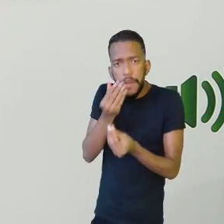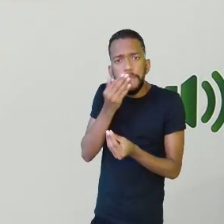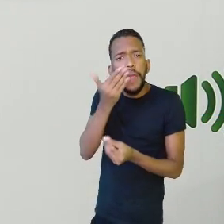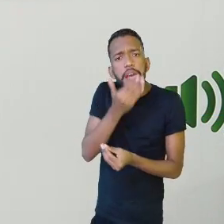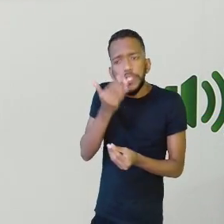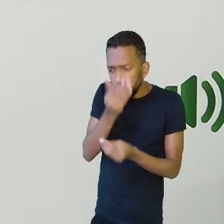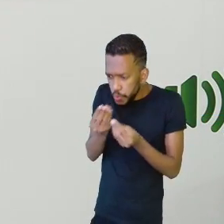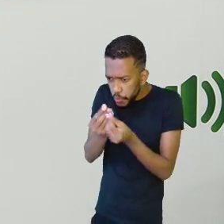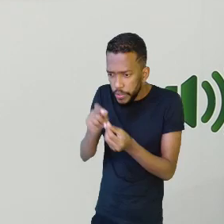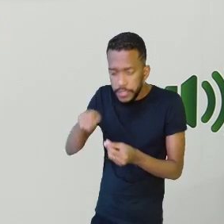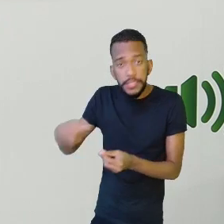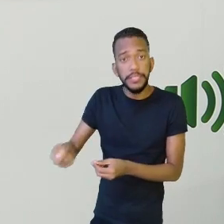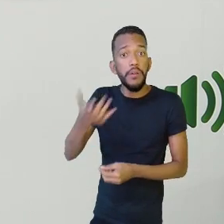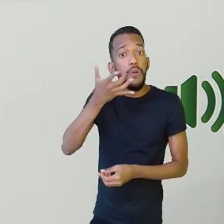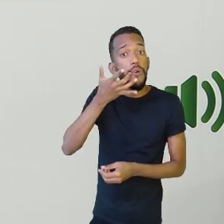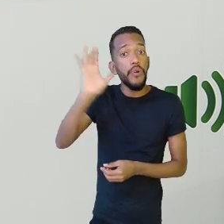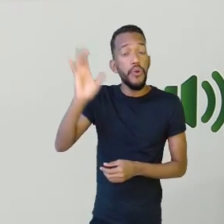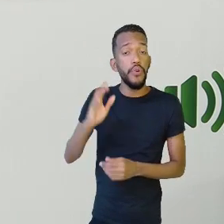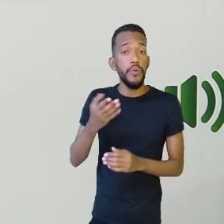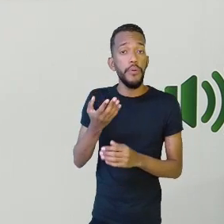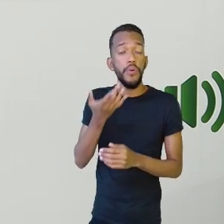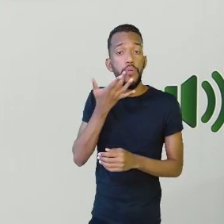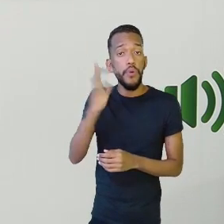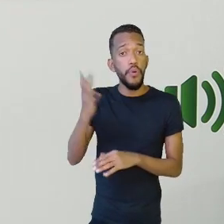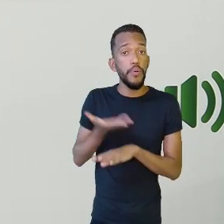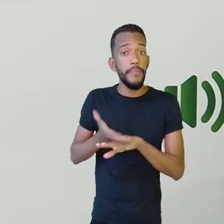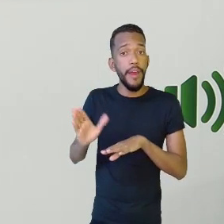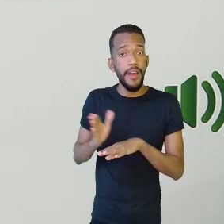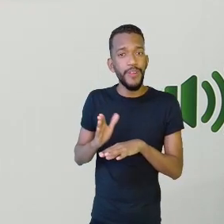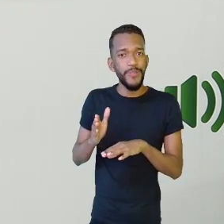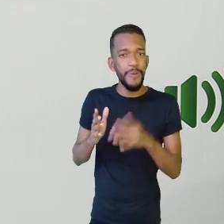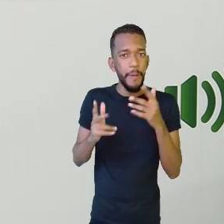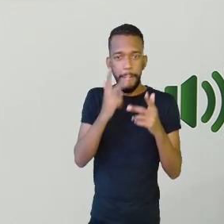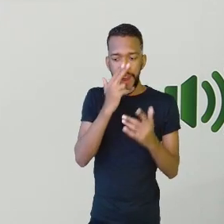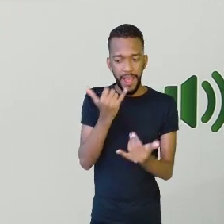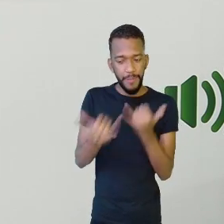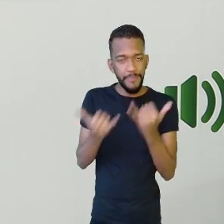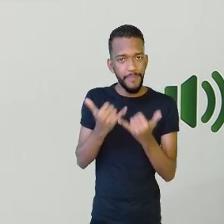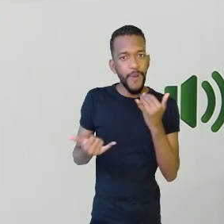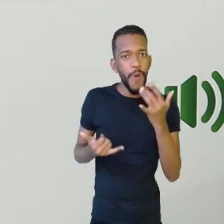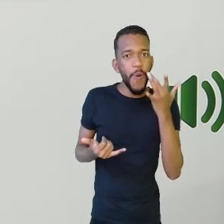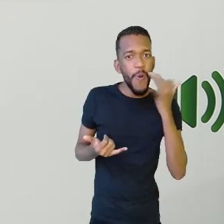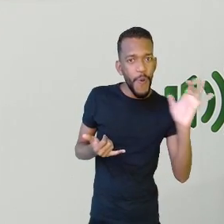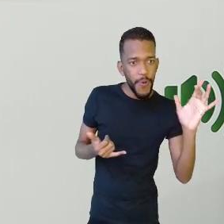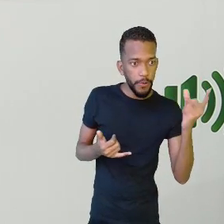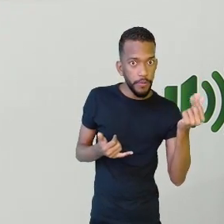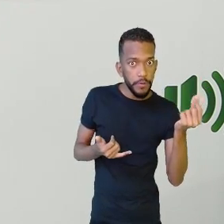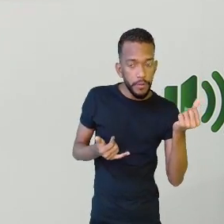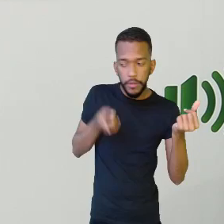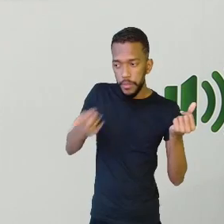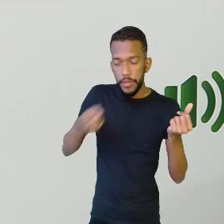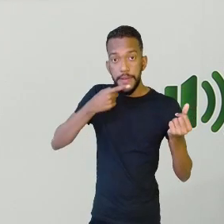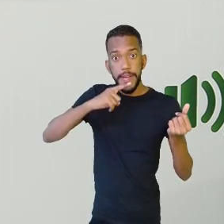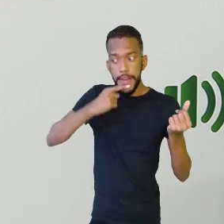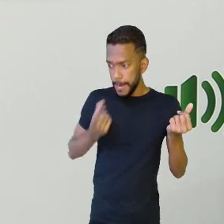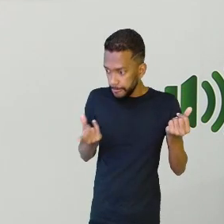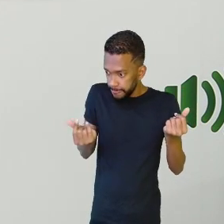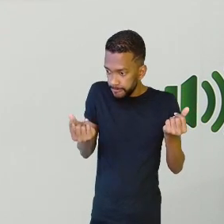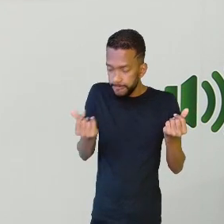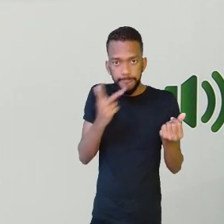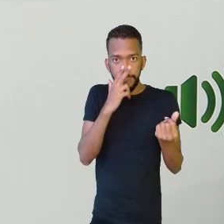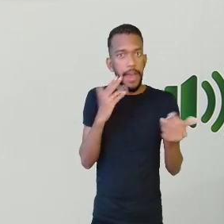tão importante que ele era para a economia mundial. Então, quem detivesse o controle da cultura de